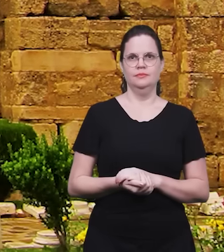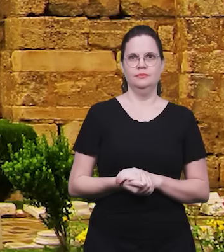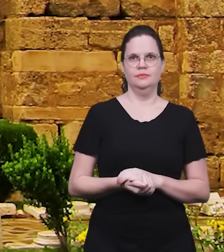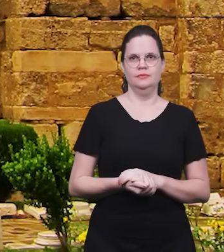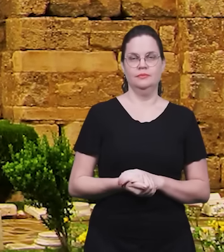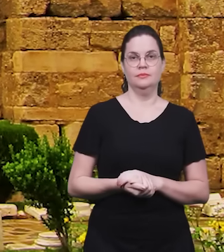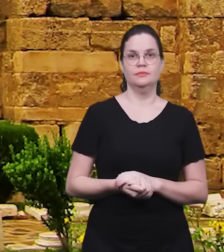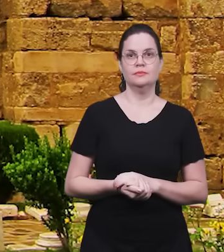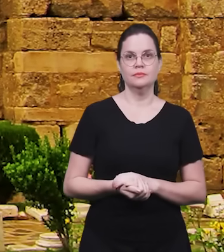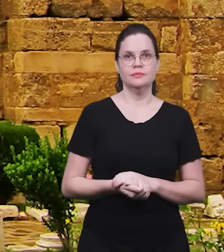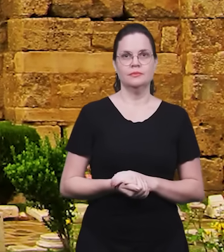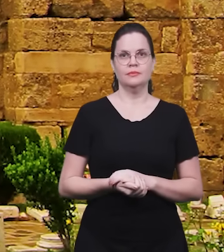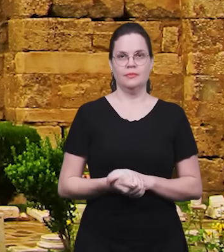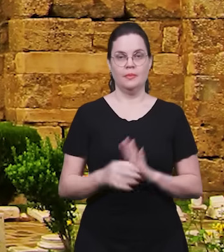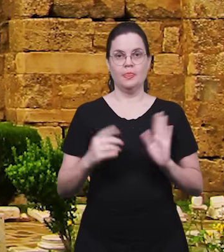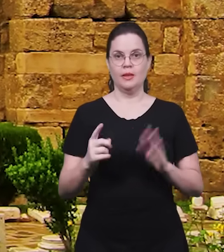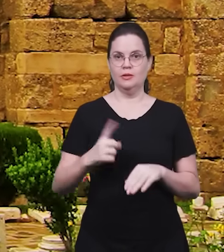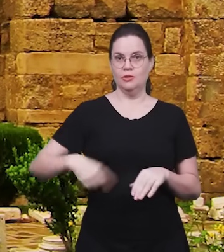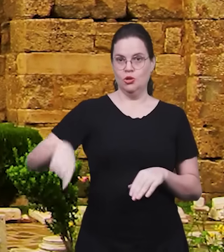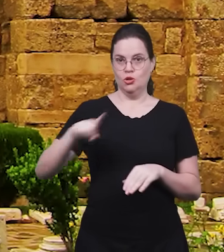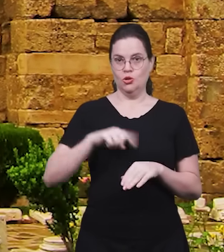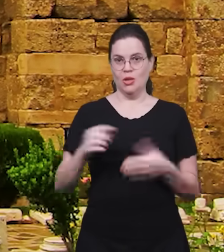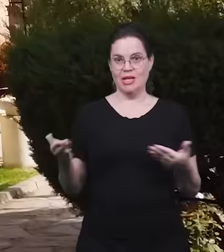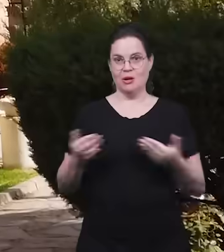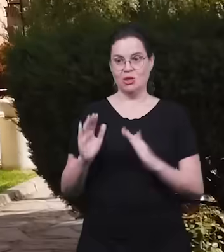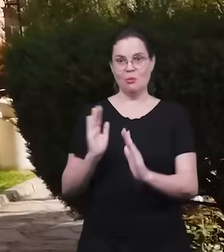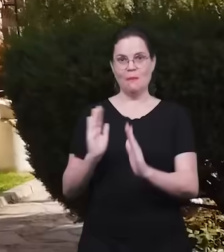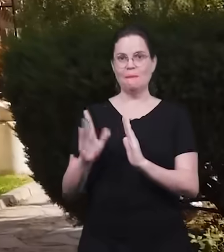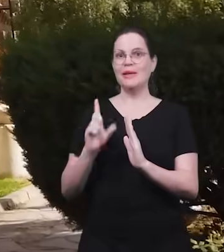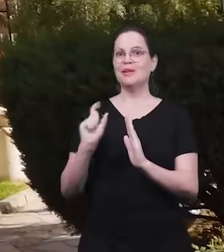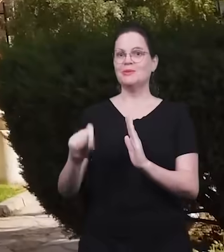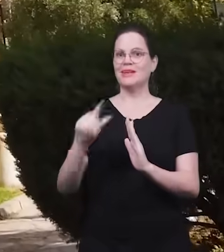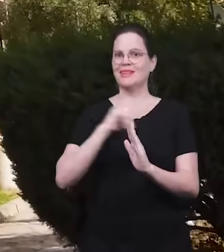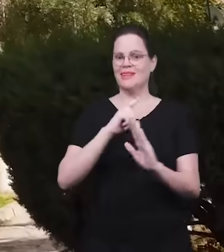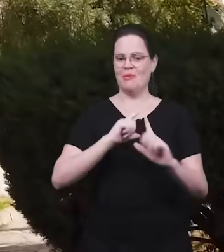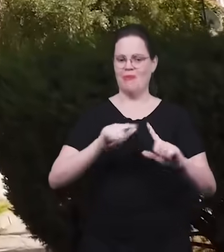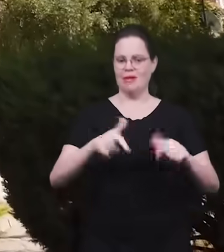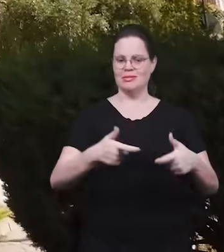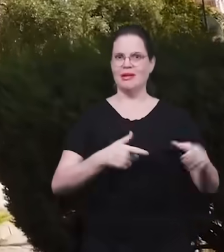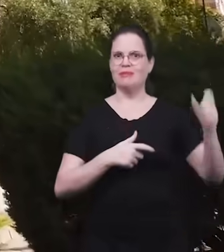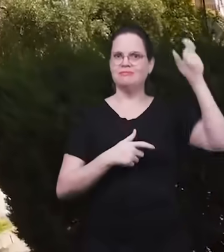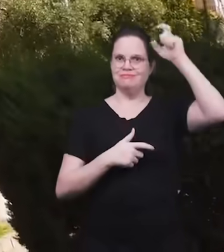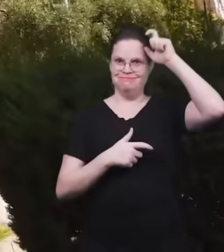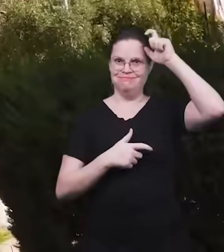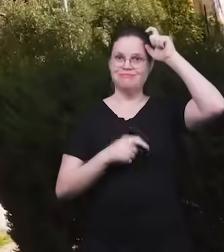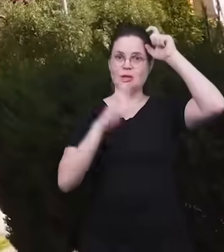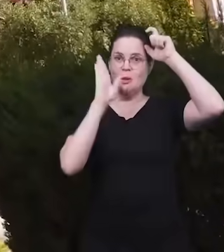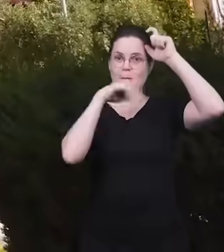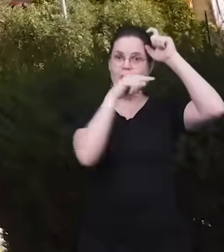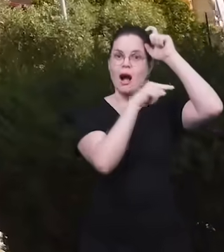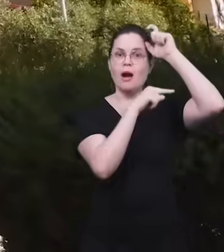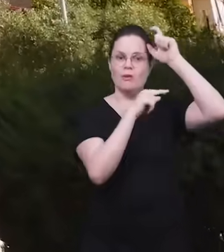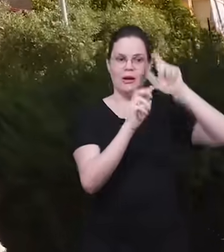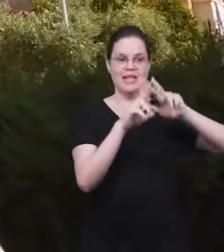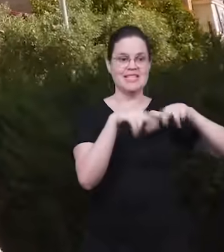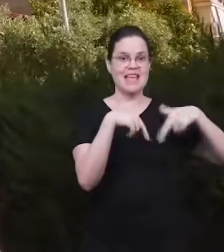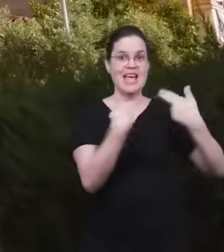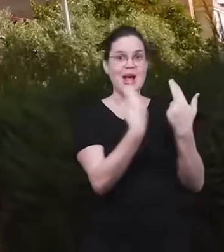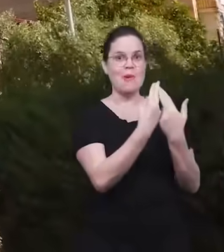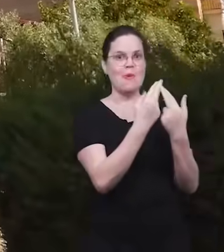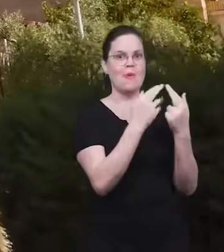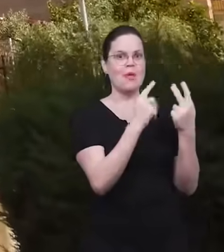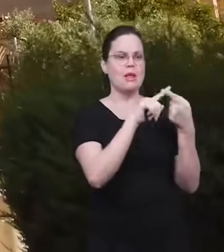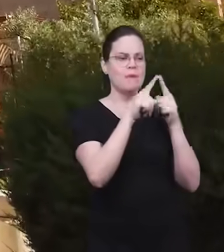como nós estamos vivendo na sinagoga, na operação da sinagoga do mal, o